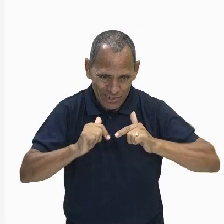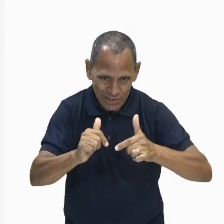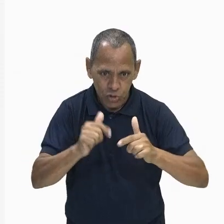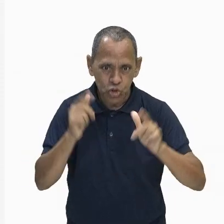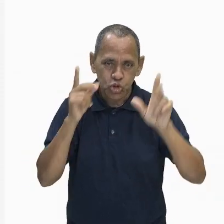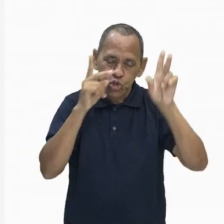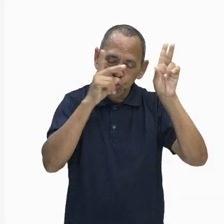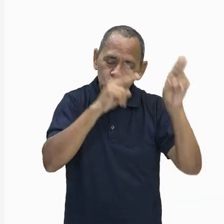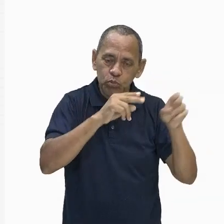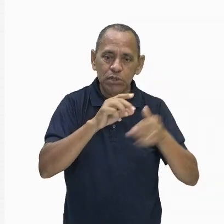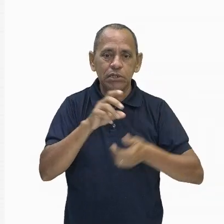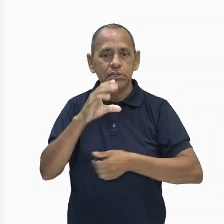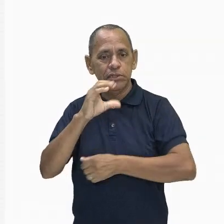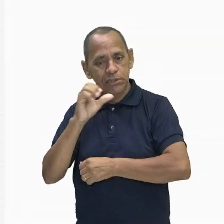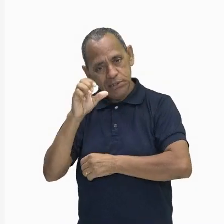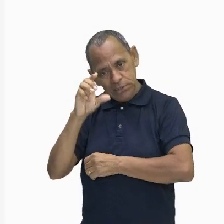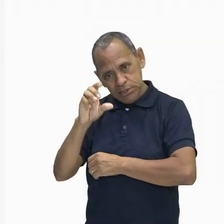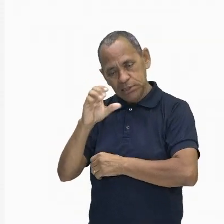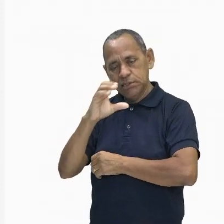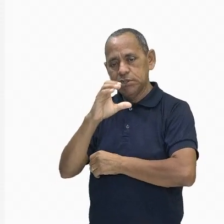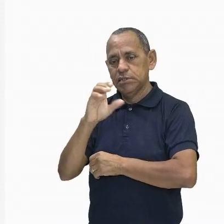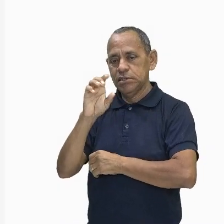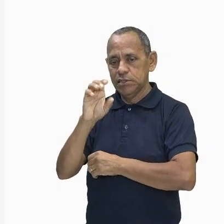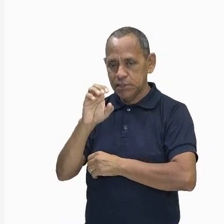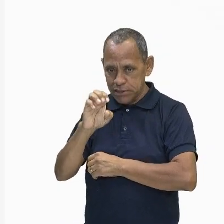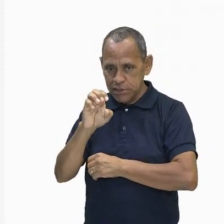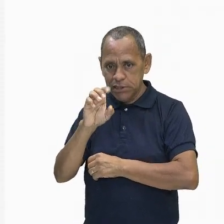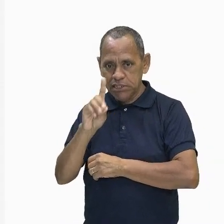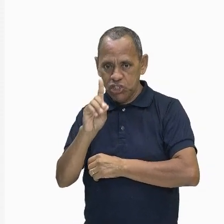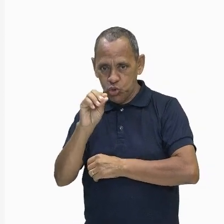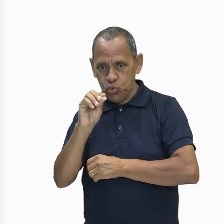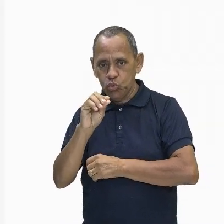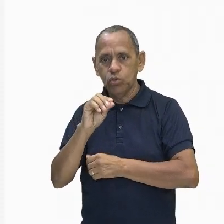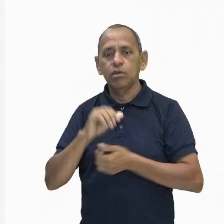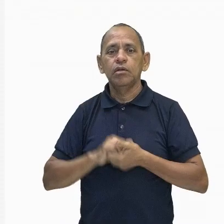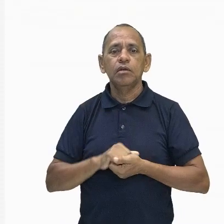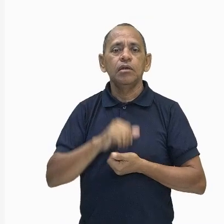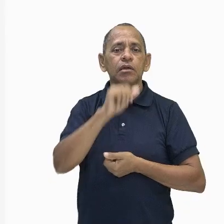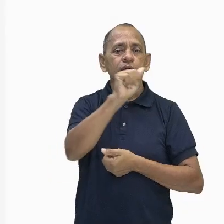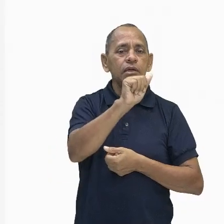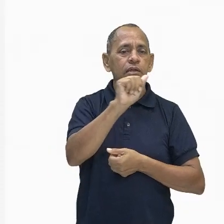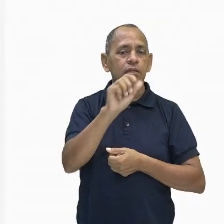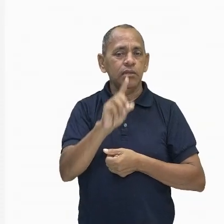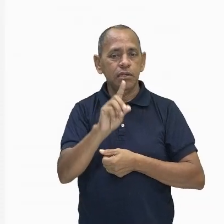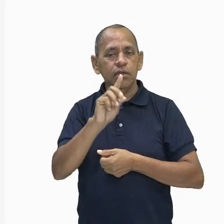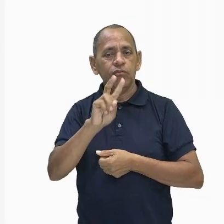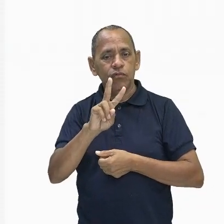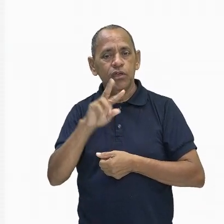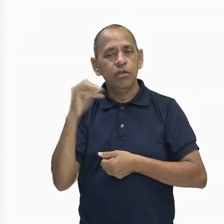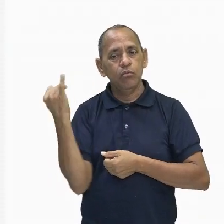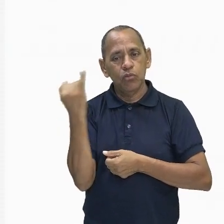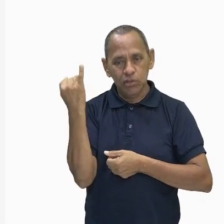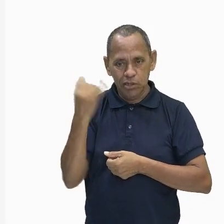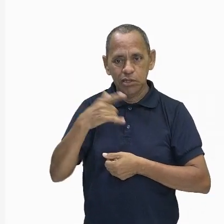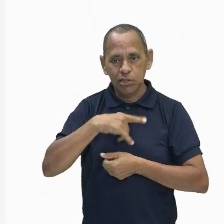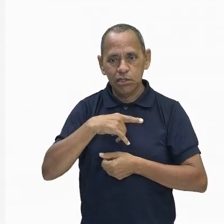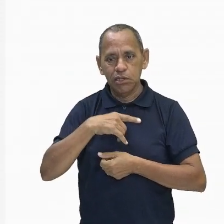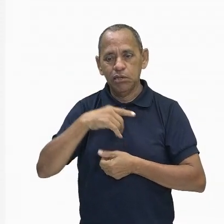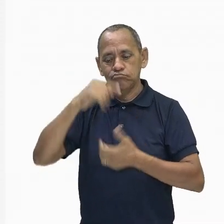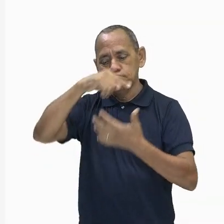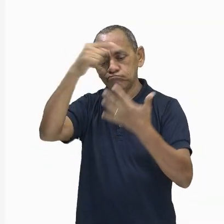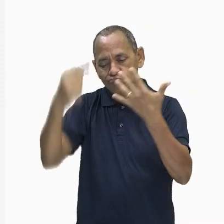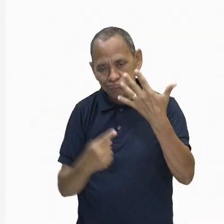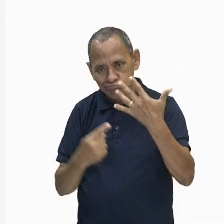Então percebam que o adjunto adverbial é importante porque vai trazer todas essas circunstâncias. Percebo